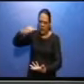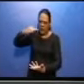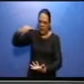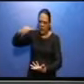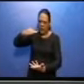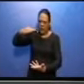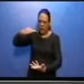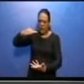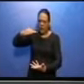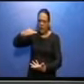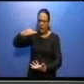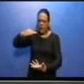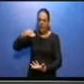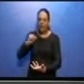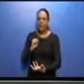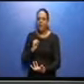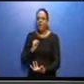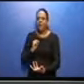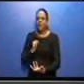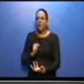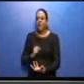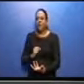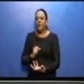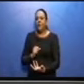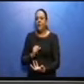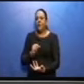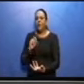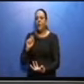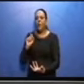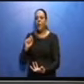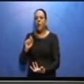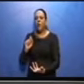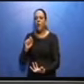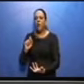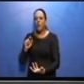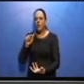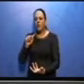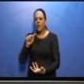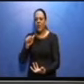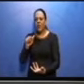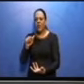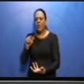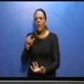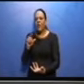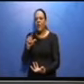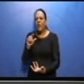né, nós temos aí a incidência dos raios oblíquos, né, e uma temperatura menor.